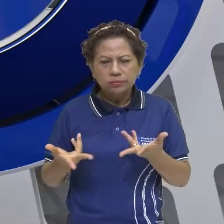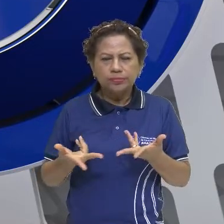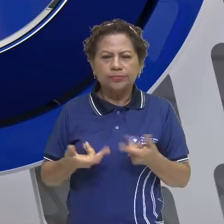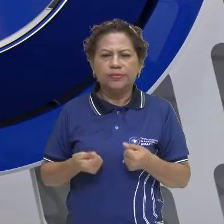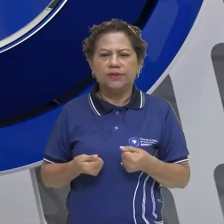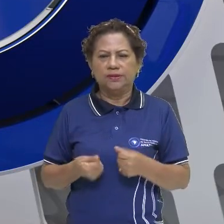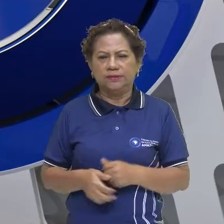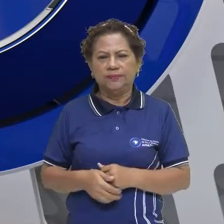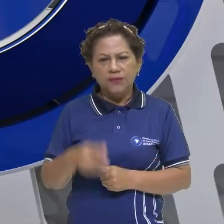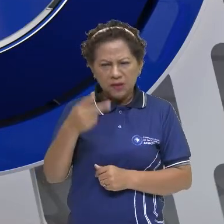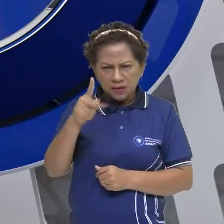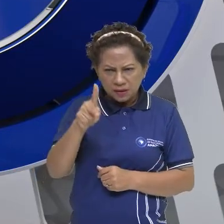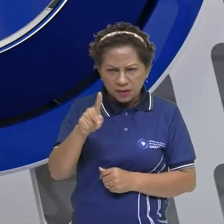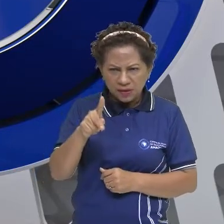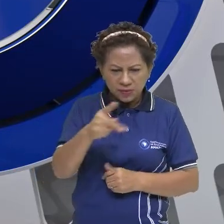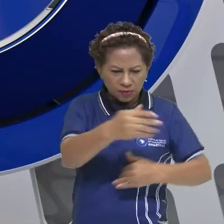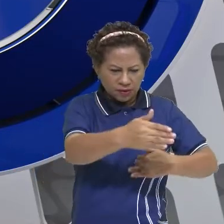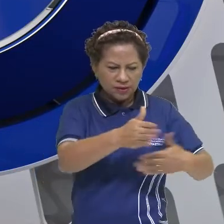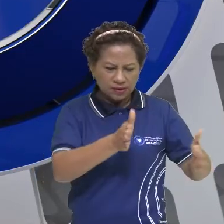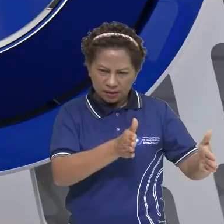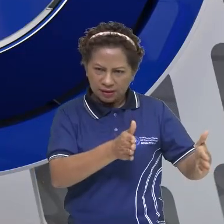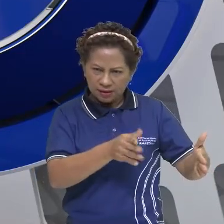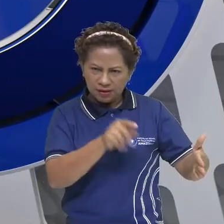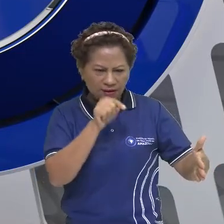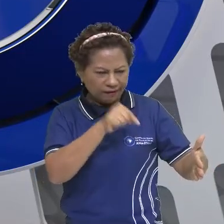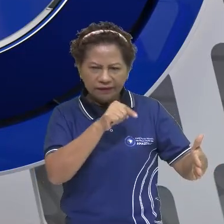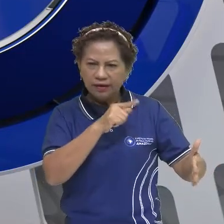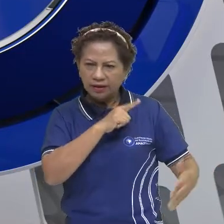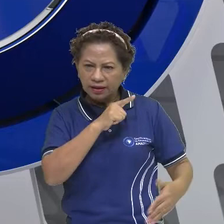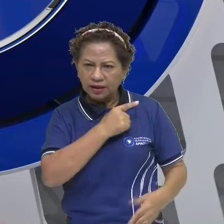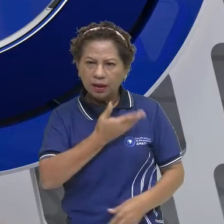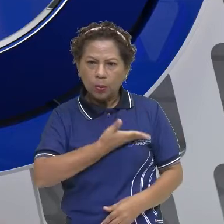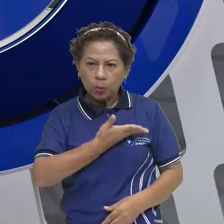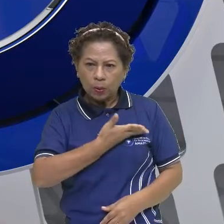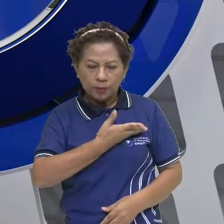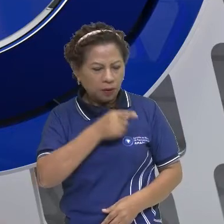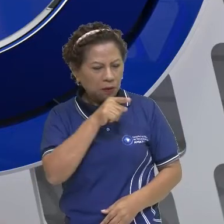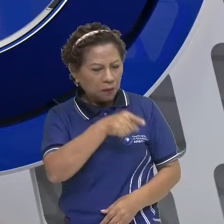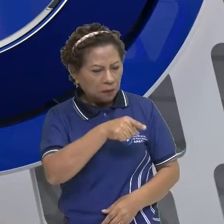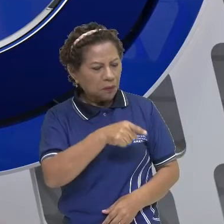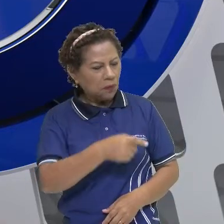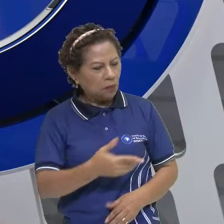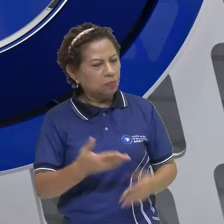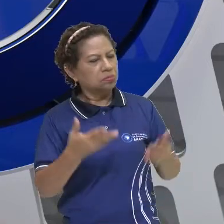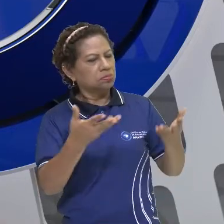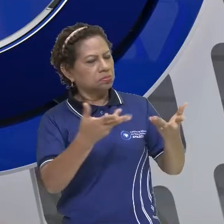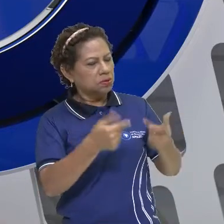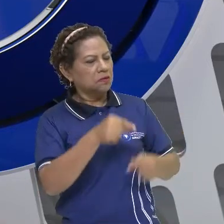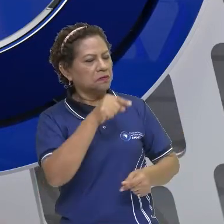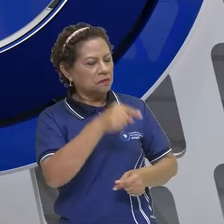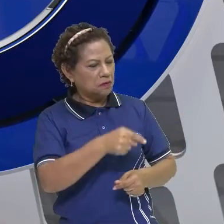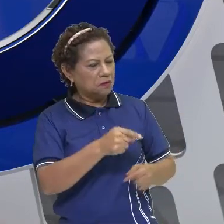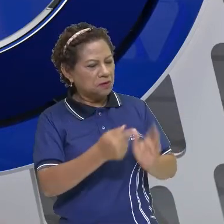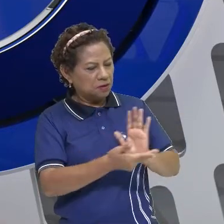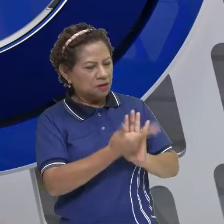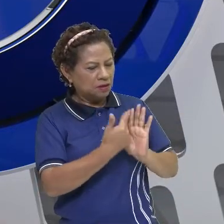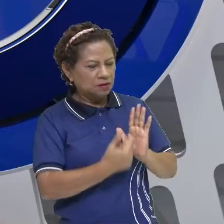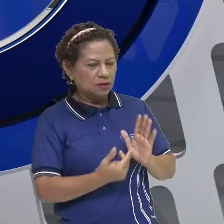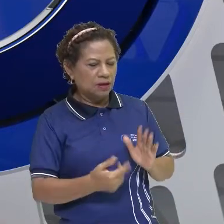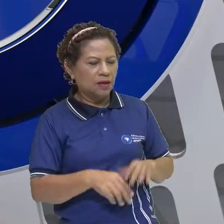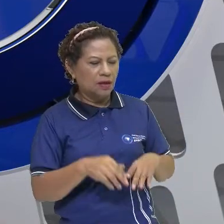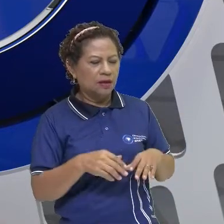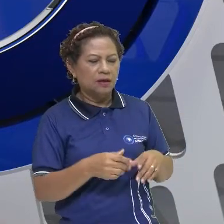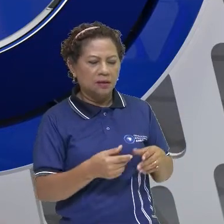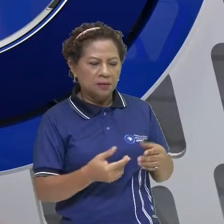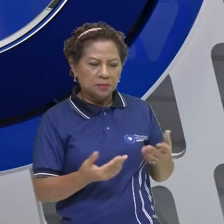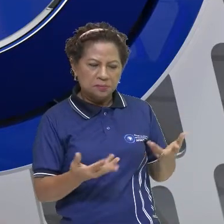salas de vocês, tem algum colega que sabe, nossa, você desenha muito bem. Eu não sei desenhar nada. Deve ter alguém que sabe